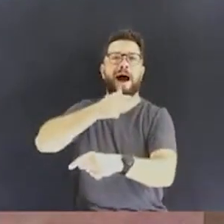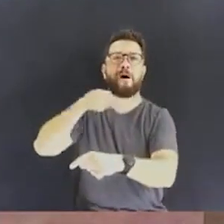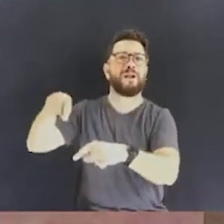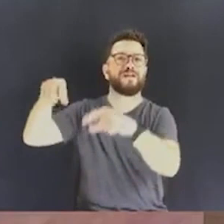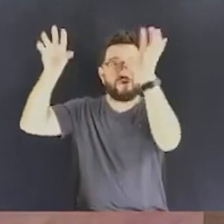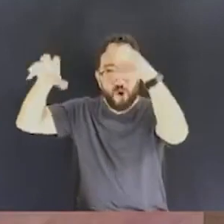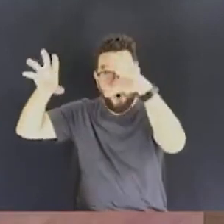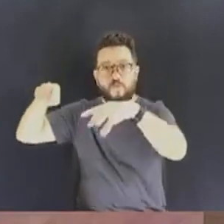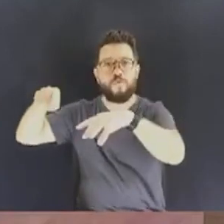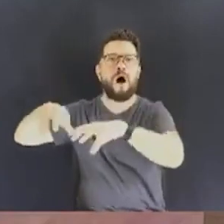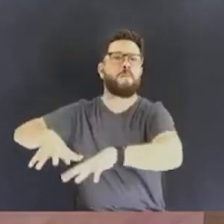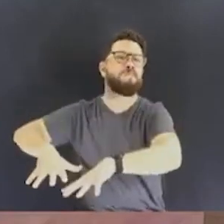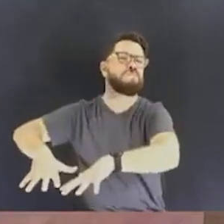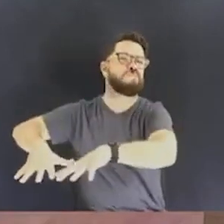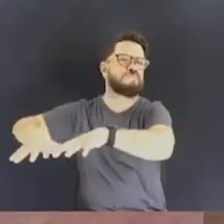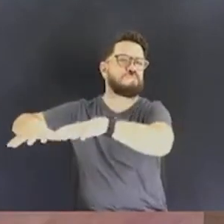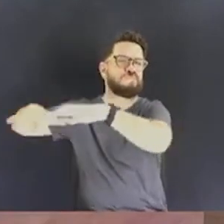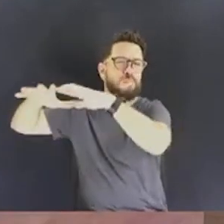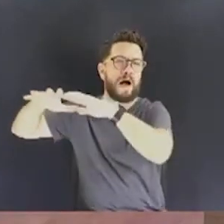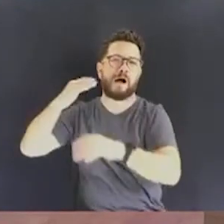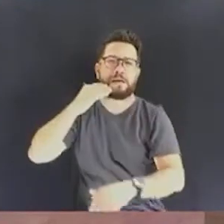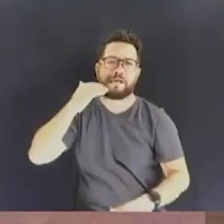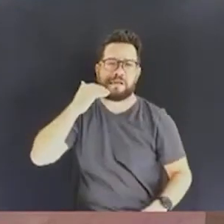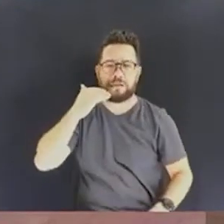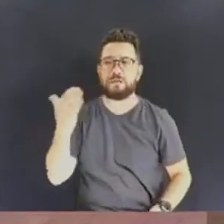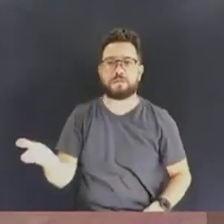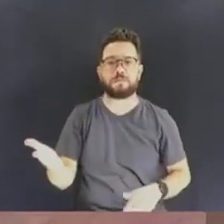Em relação à receita de transferência, teve uma redução de